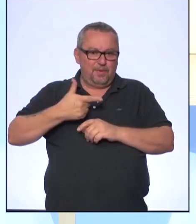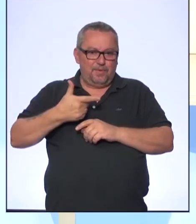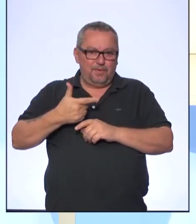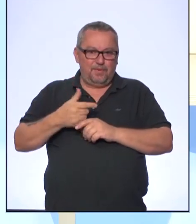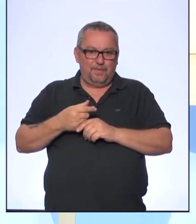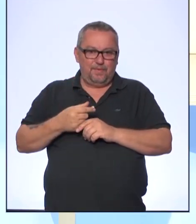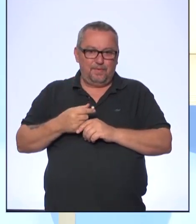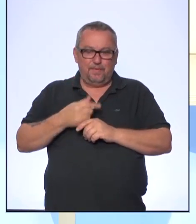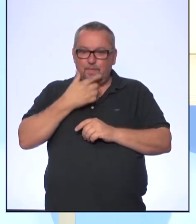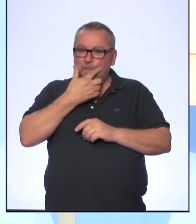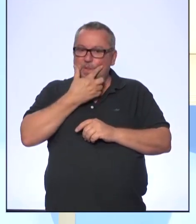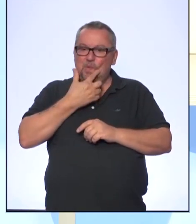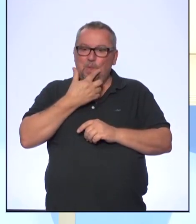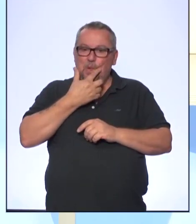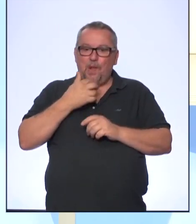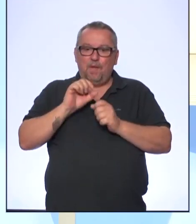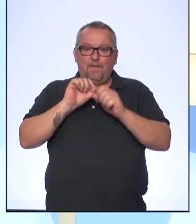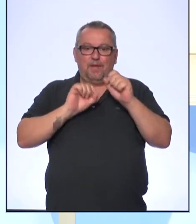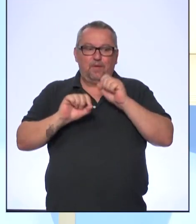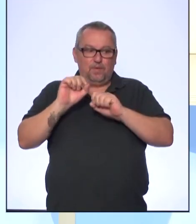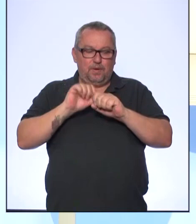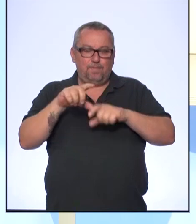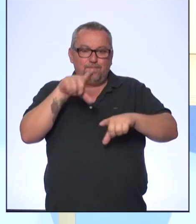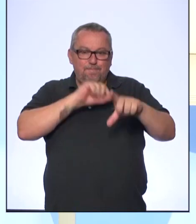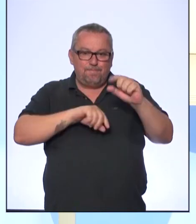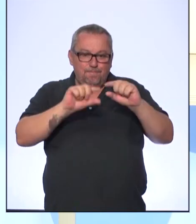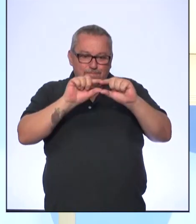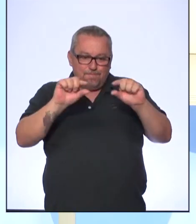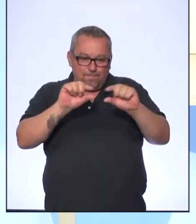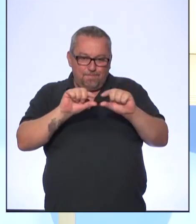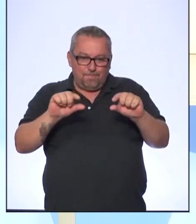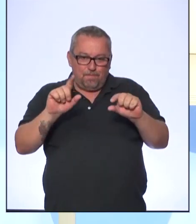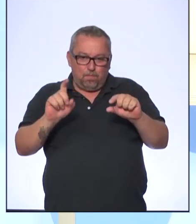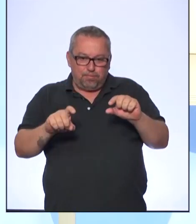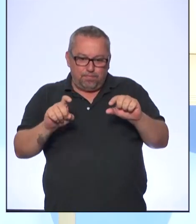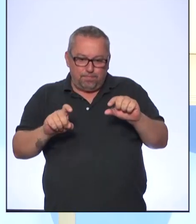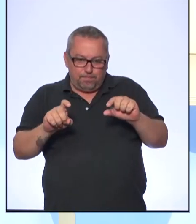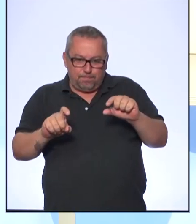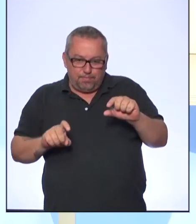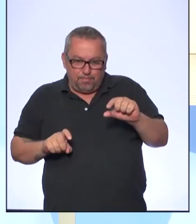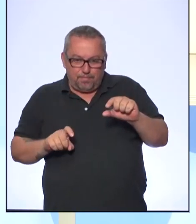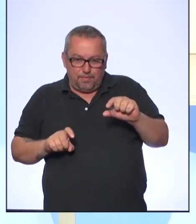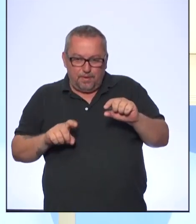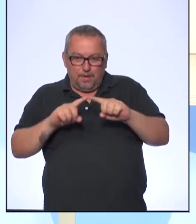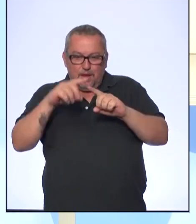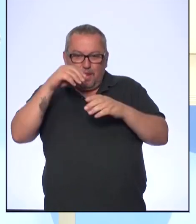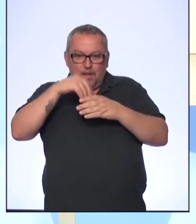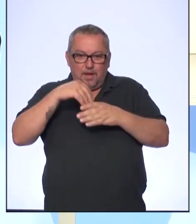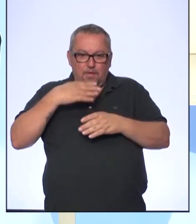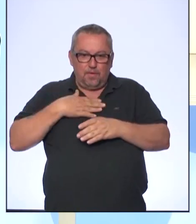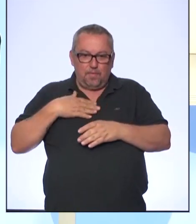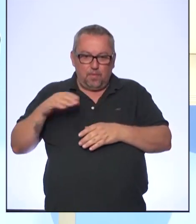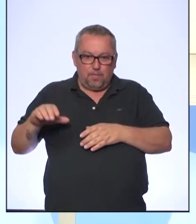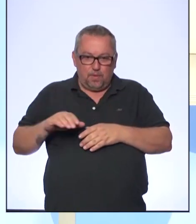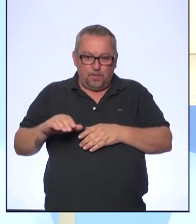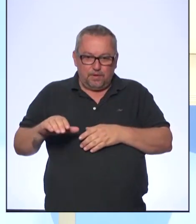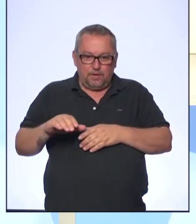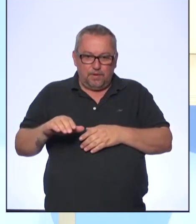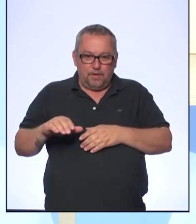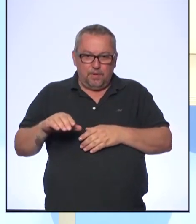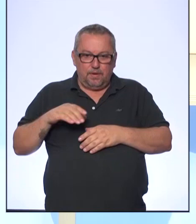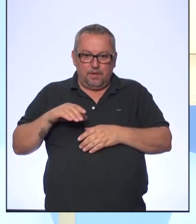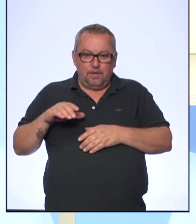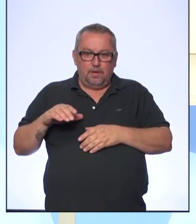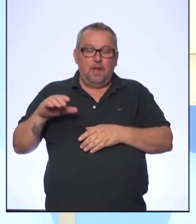Então, o que eu faço? Fiz essa seleção, eu tenho uma posição. Dentro do meu mouse, aqui, ó, no meu mouse, eu